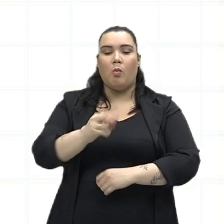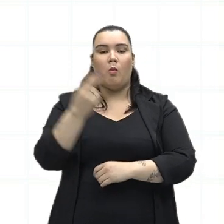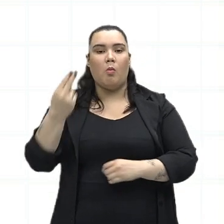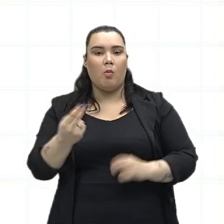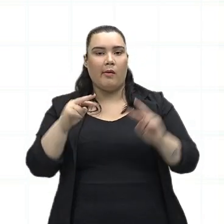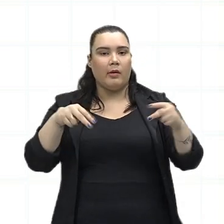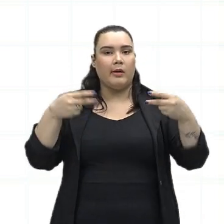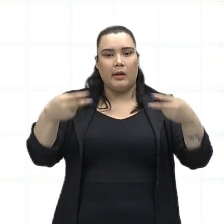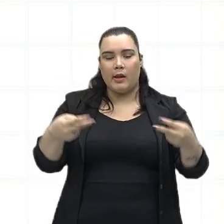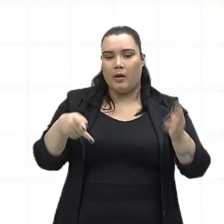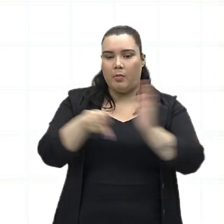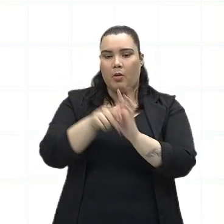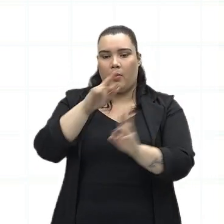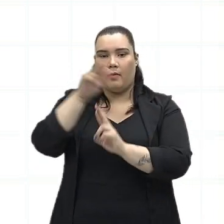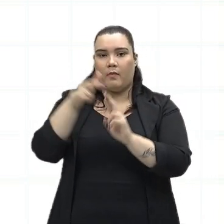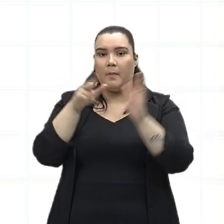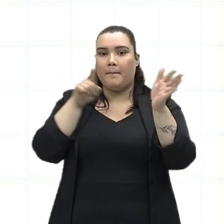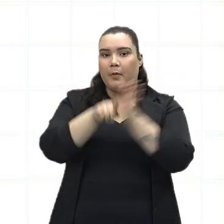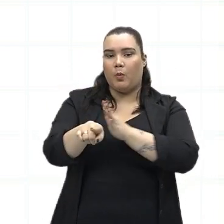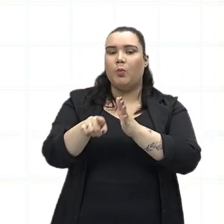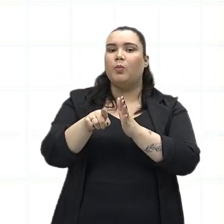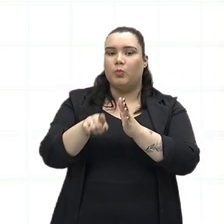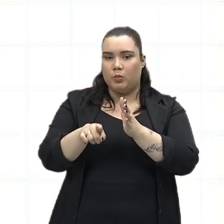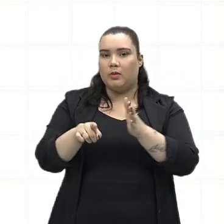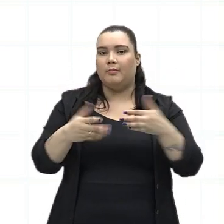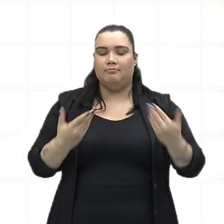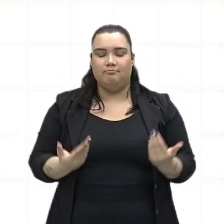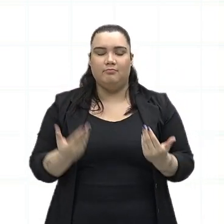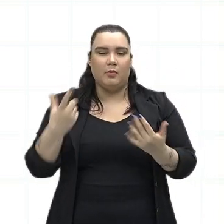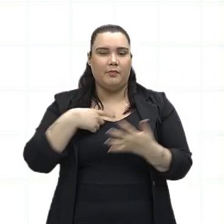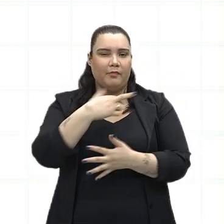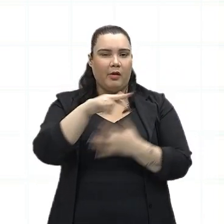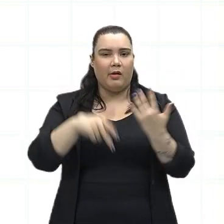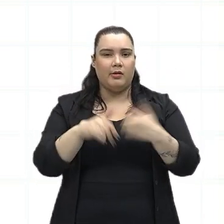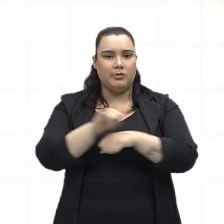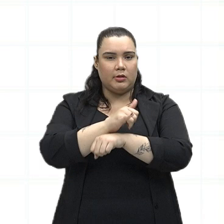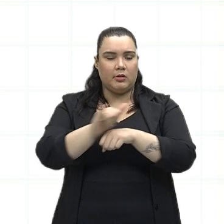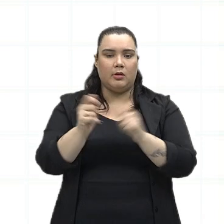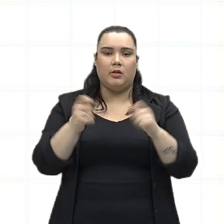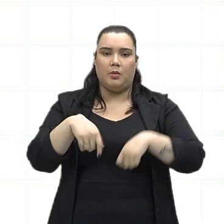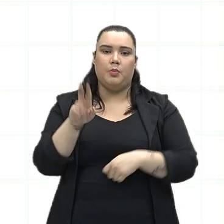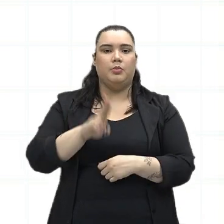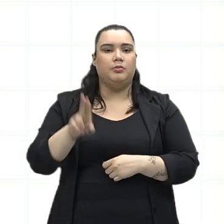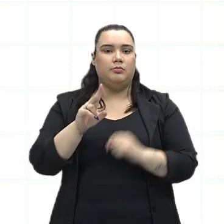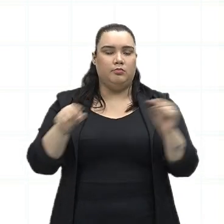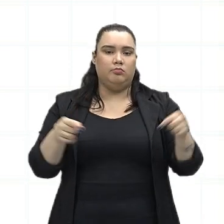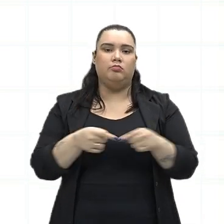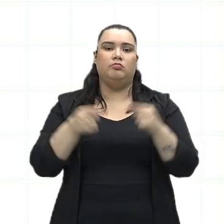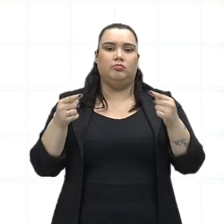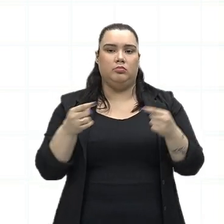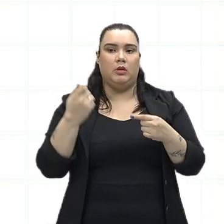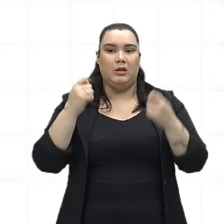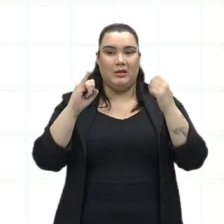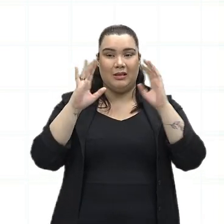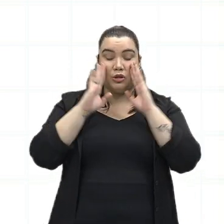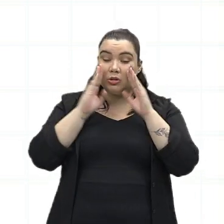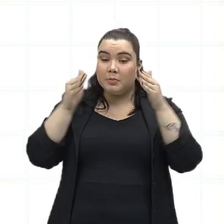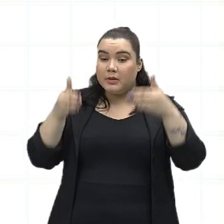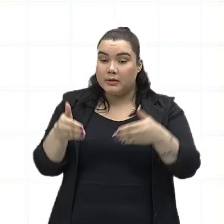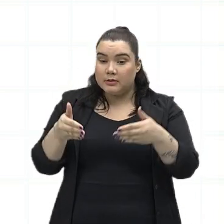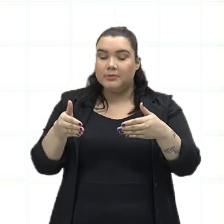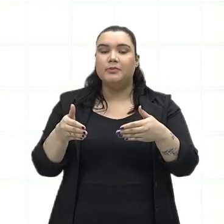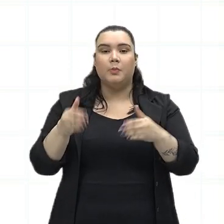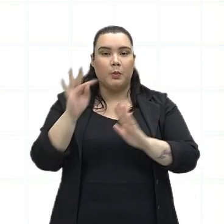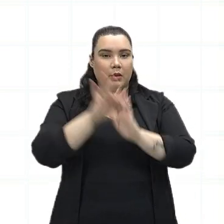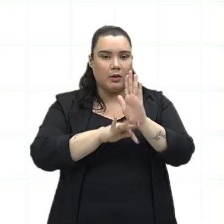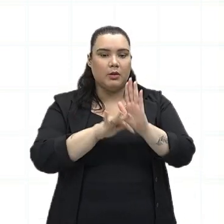resposta de uma determinada pergunta sua, tá? Então, ele vai ser utilizado sempre que a gente quiser encontrar algo muito específico dentro de